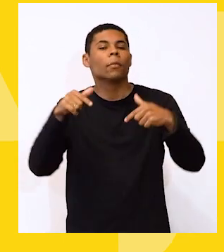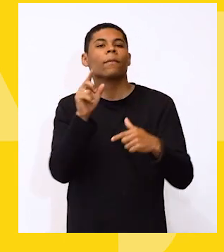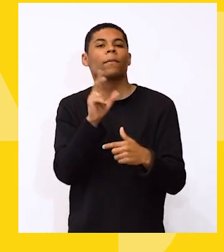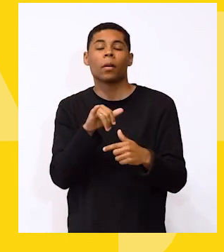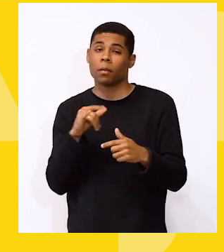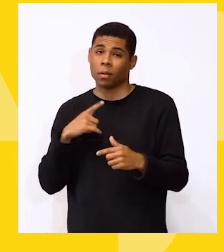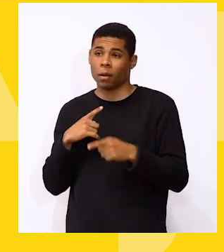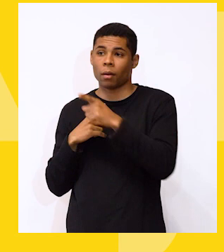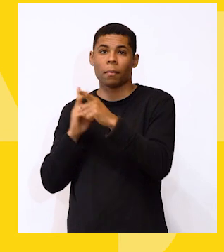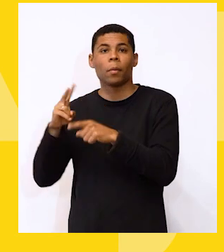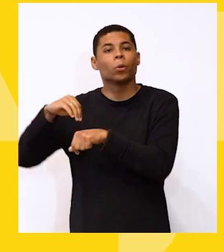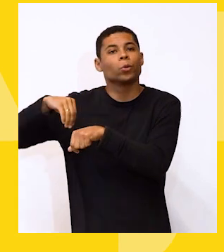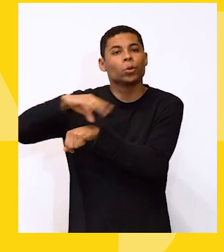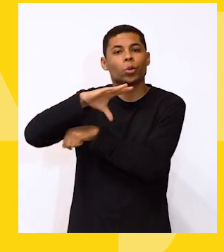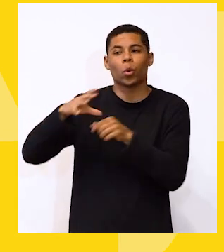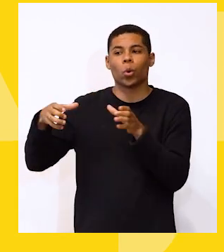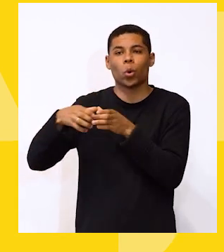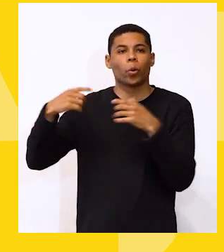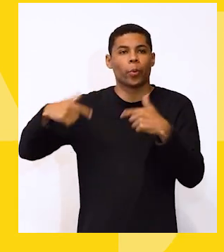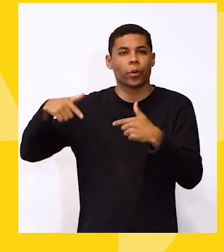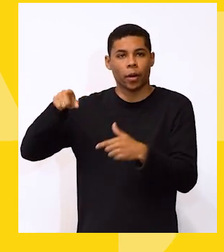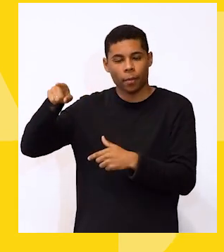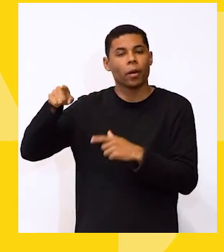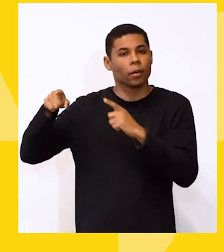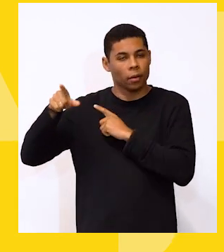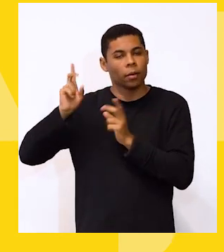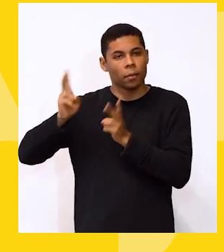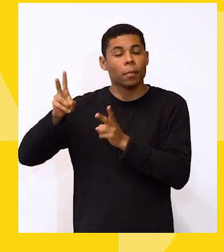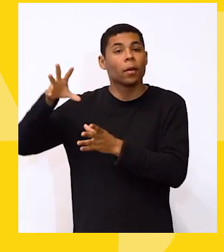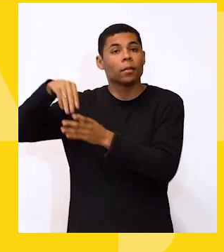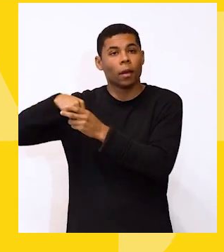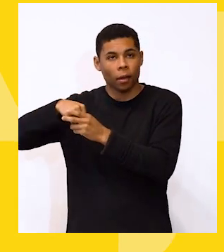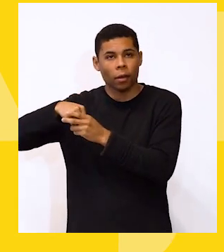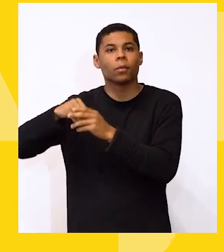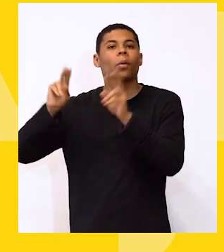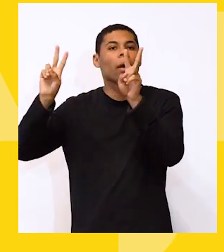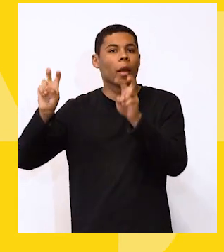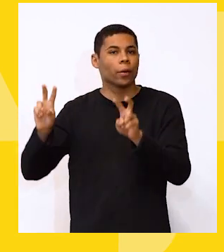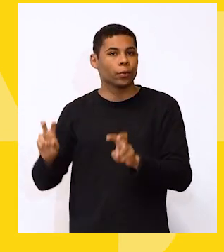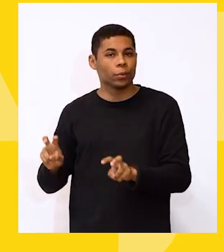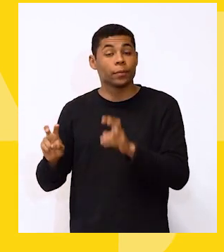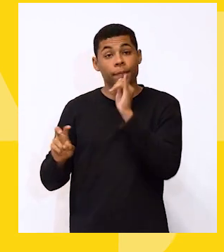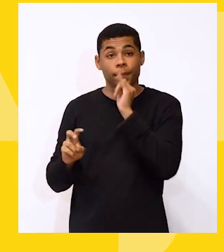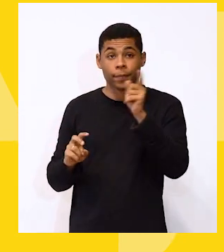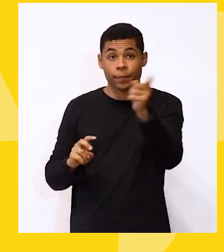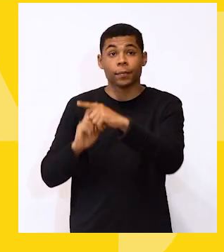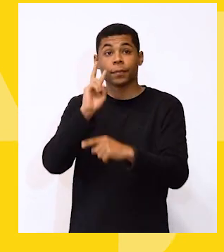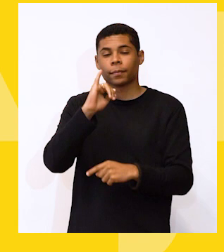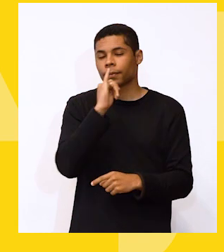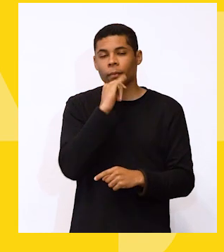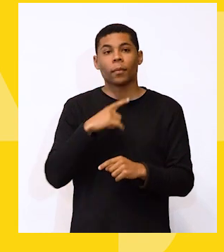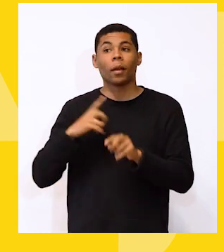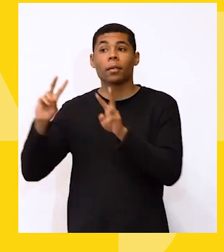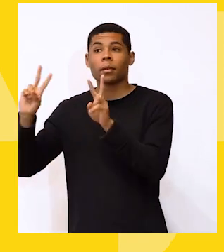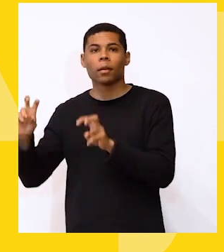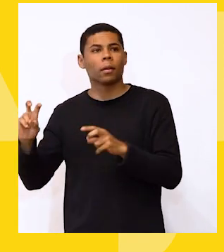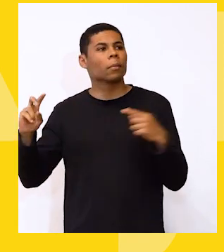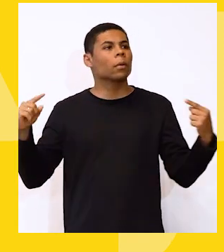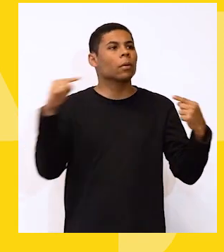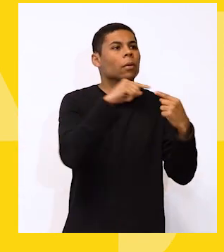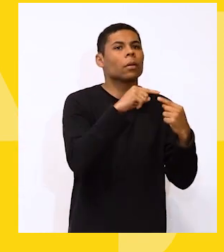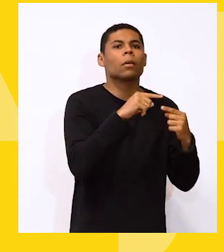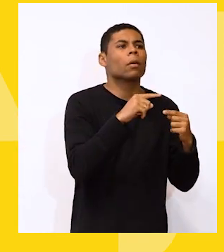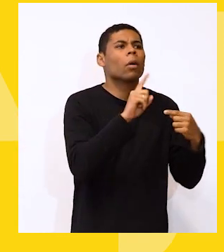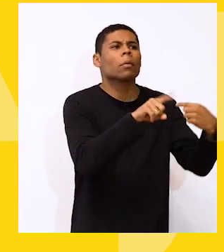sugeridas por cada grupo de trabalho dentro do eixo né então você vai fazer uma relação direta entre tema e quais são os